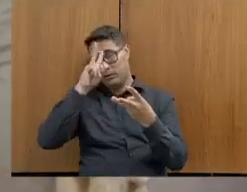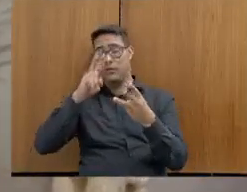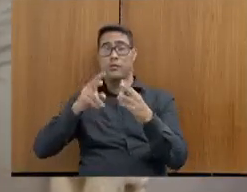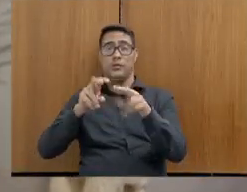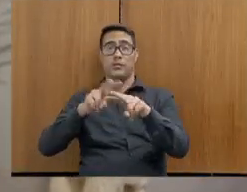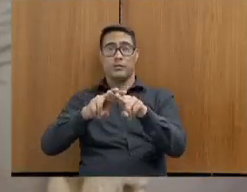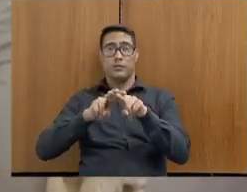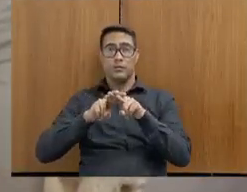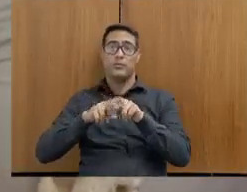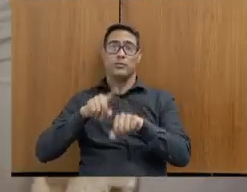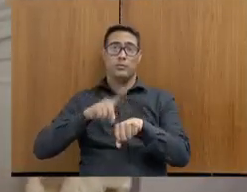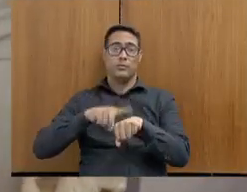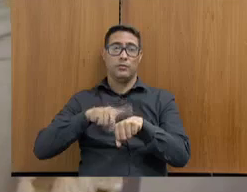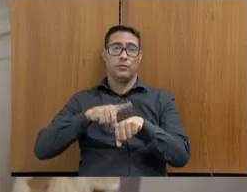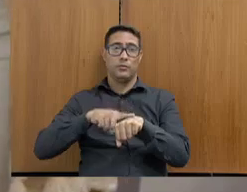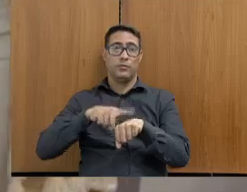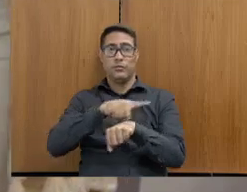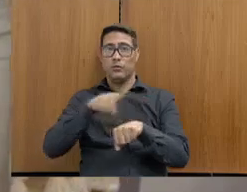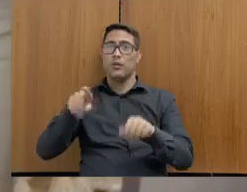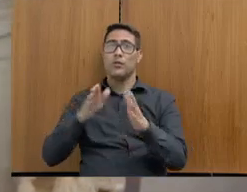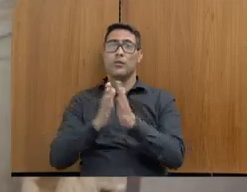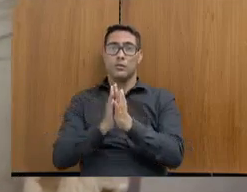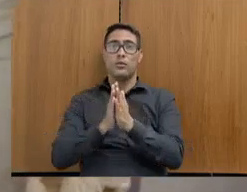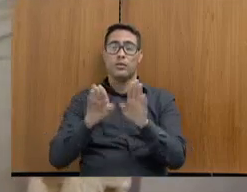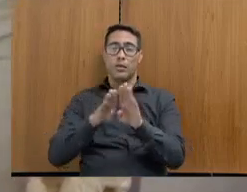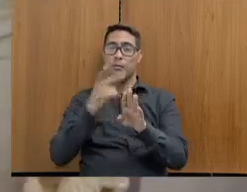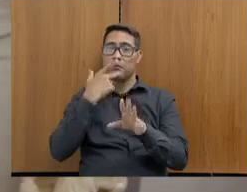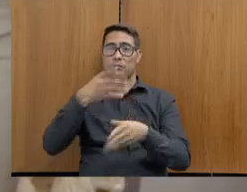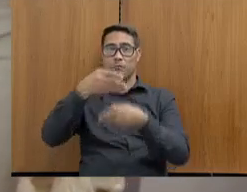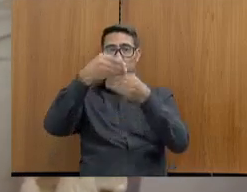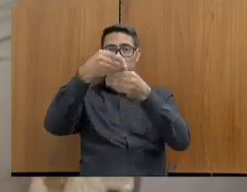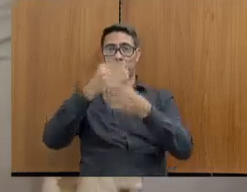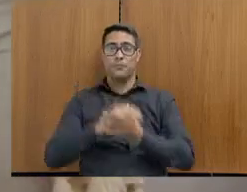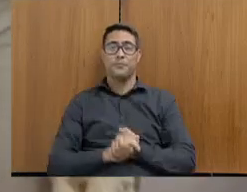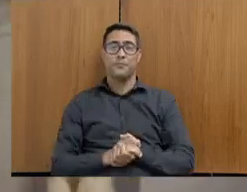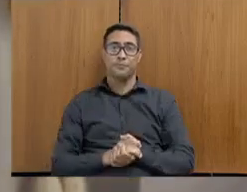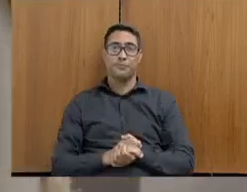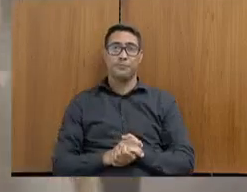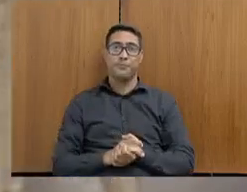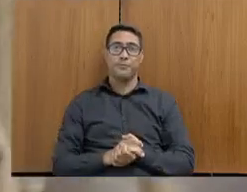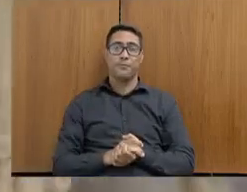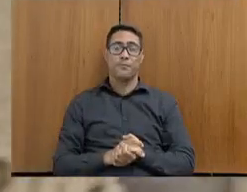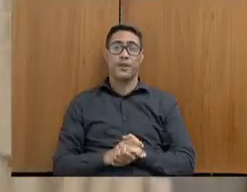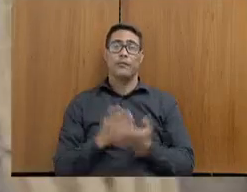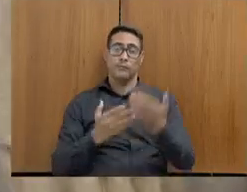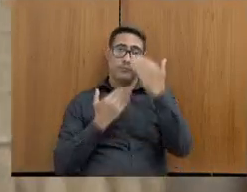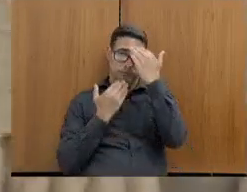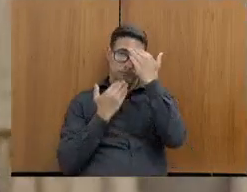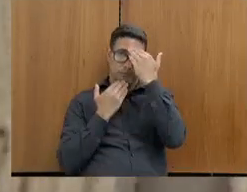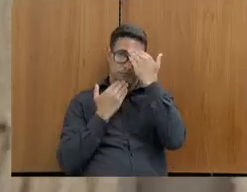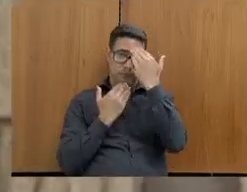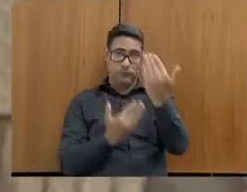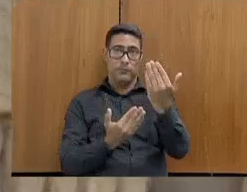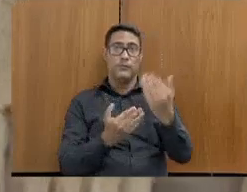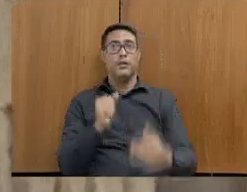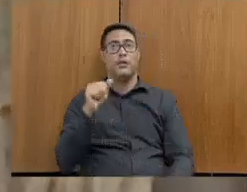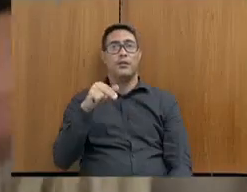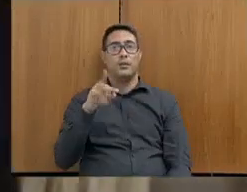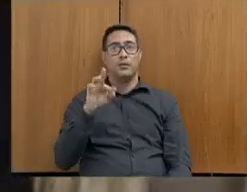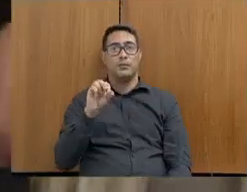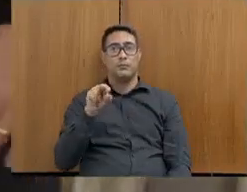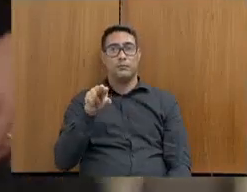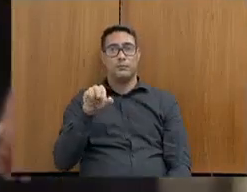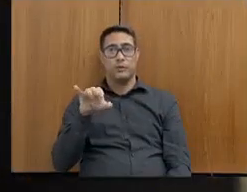para que vocês possam também colaborar Doutor Além disso gostaria de agradecer o deputado Antônio Carlos Arantes